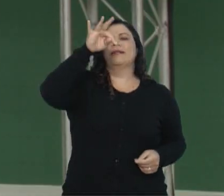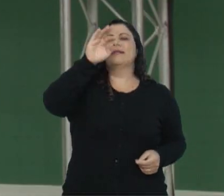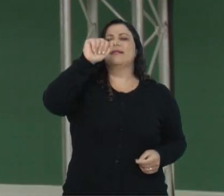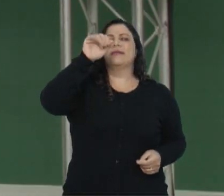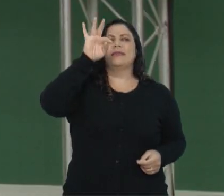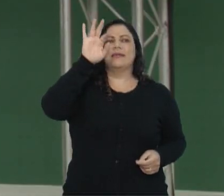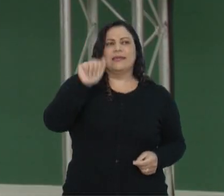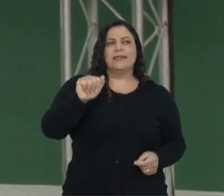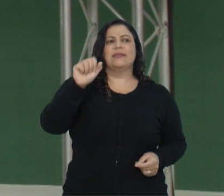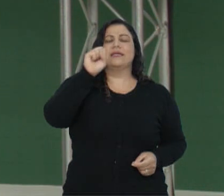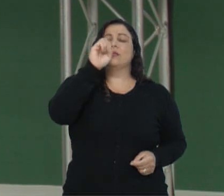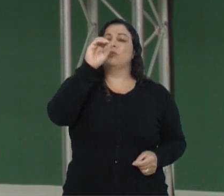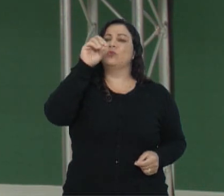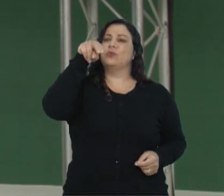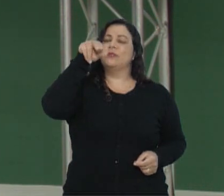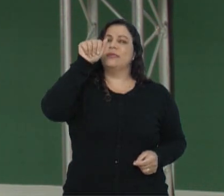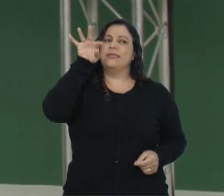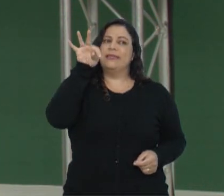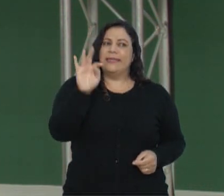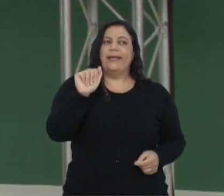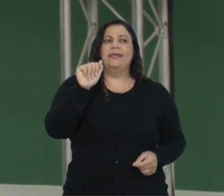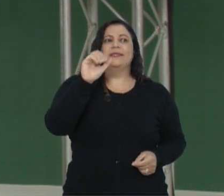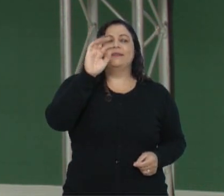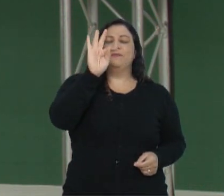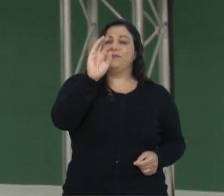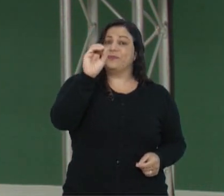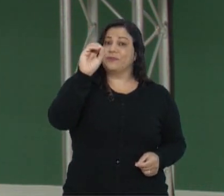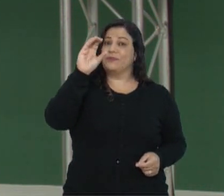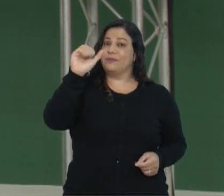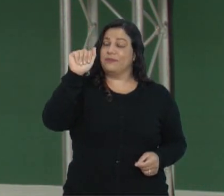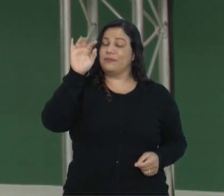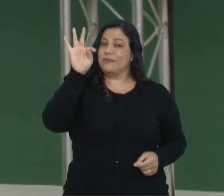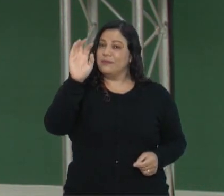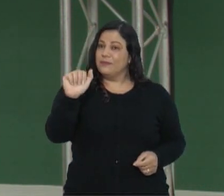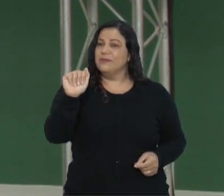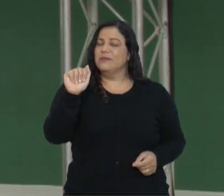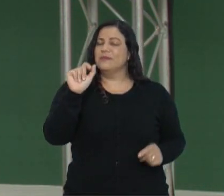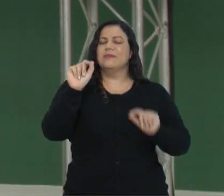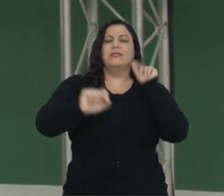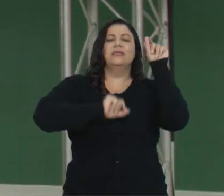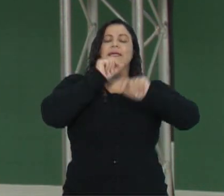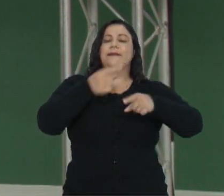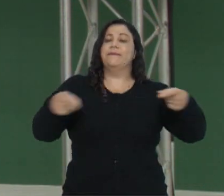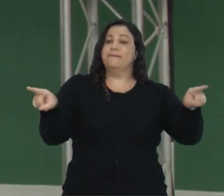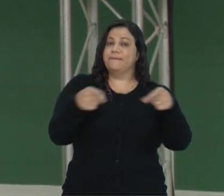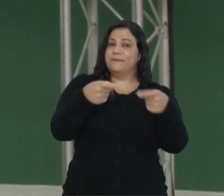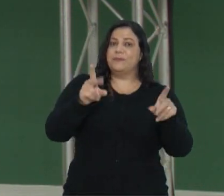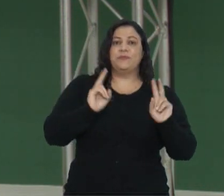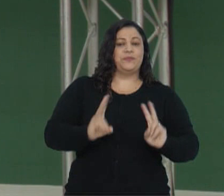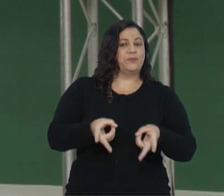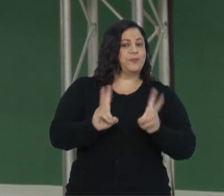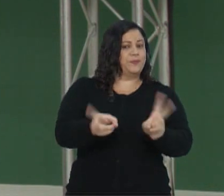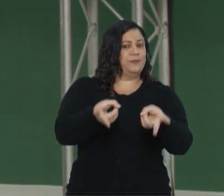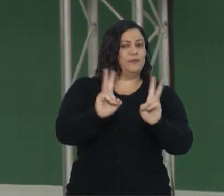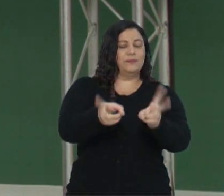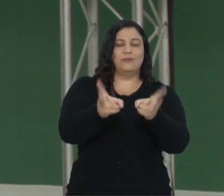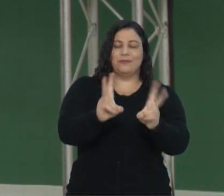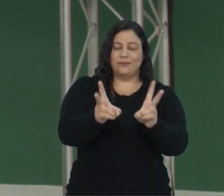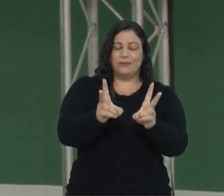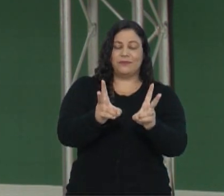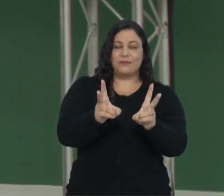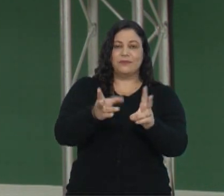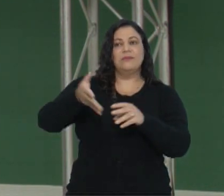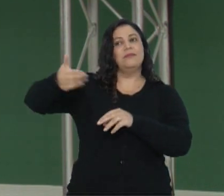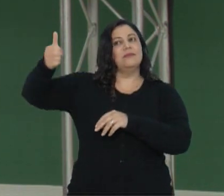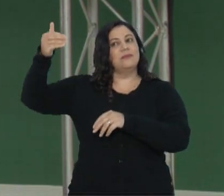dar só uma dica. A tocata, normalmente, é por um instrumento contínuo. Na época, era muito comum